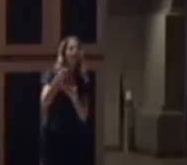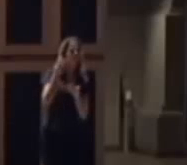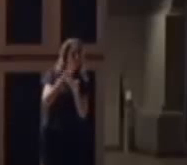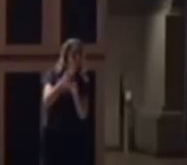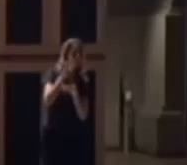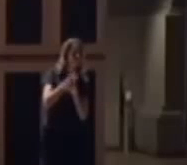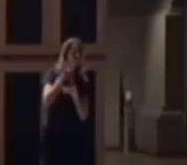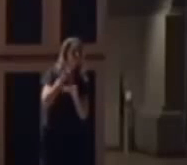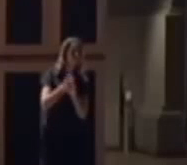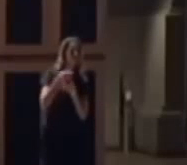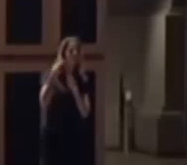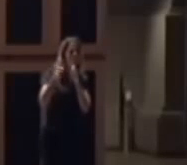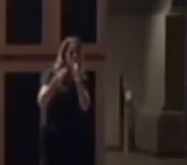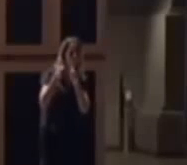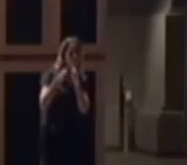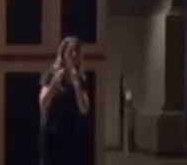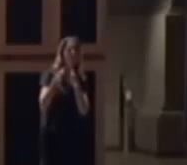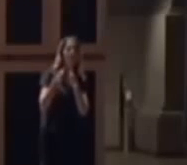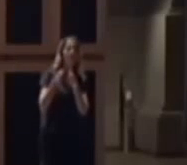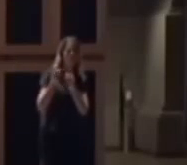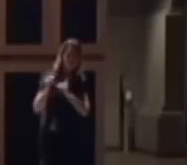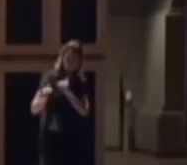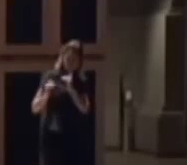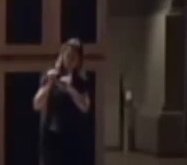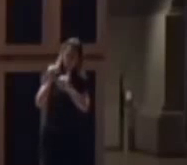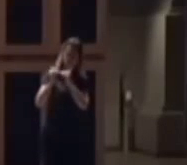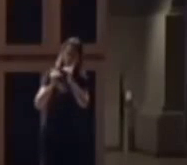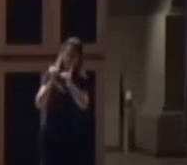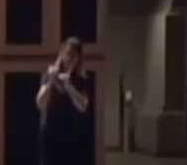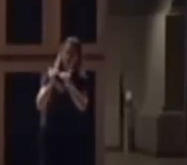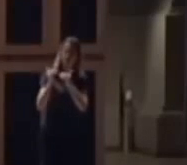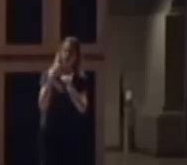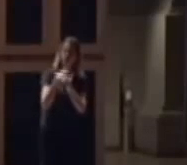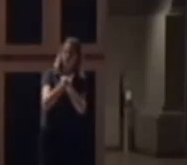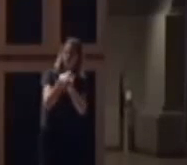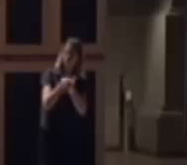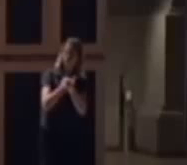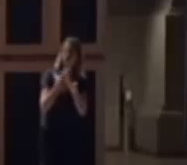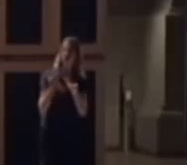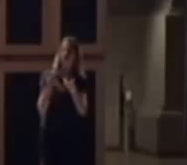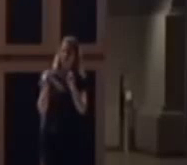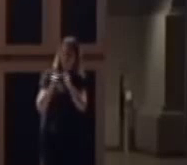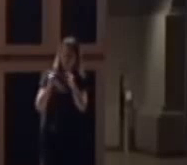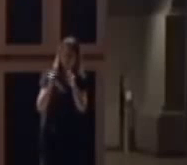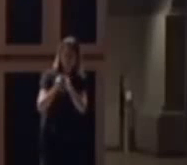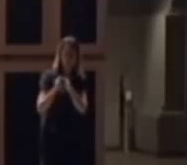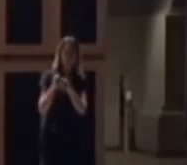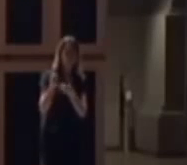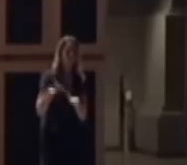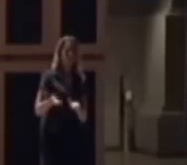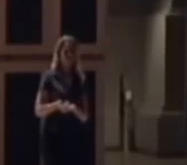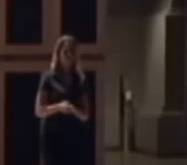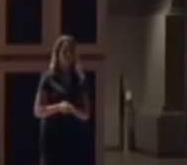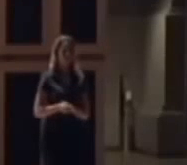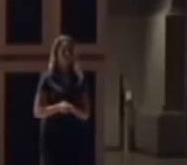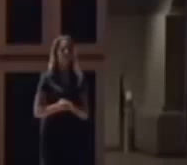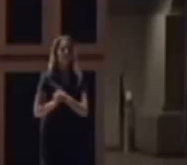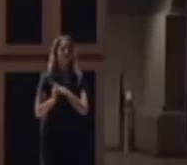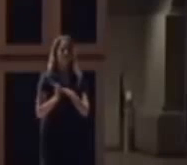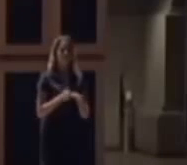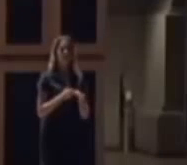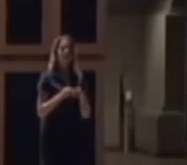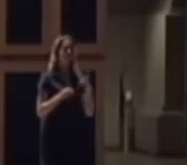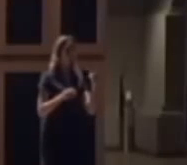permanente de como esse processo, de como as metodologias estão efetivamente funcionando. E, depois